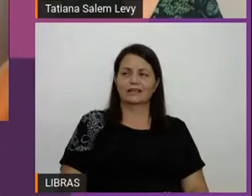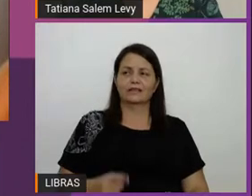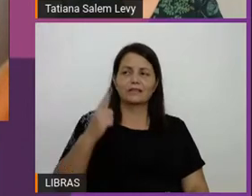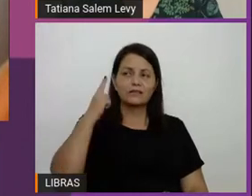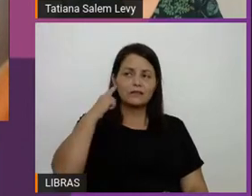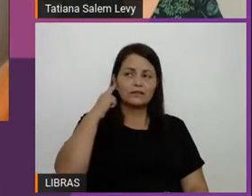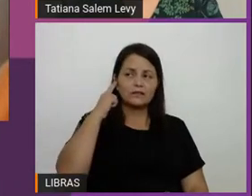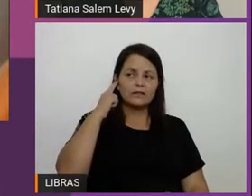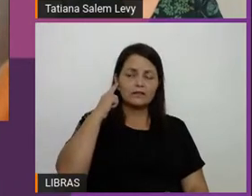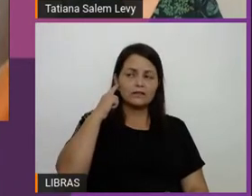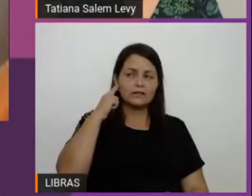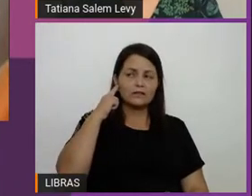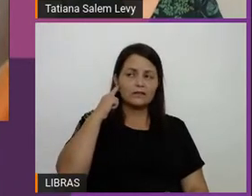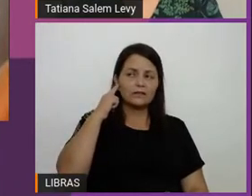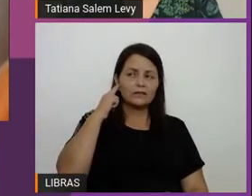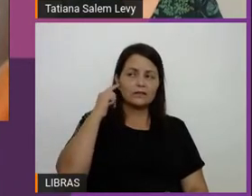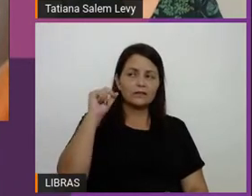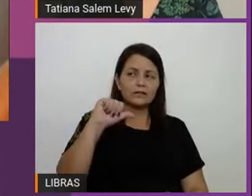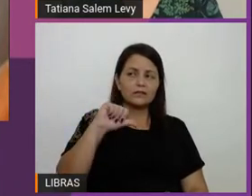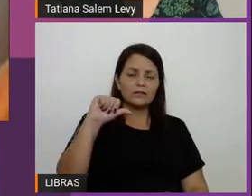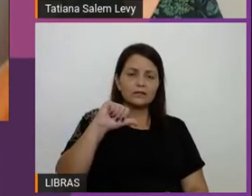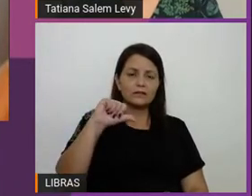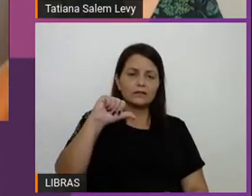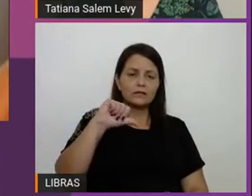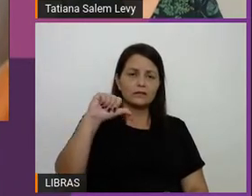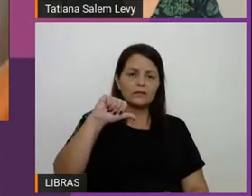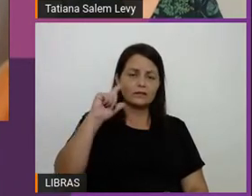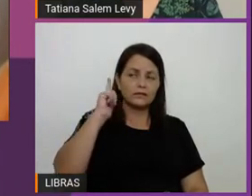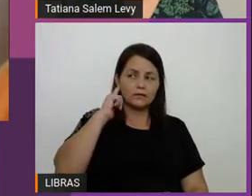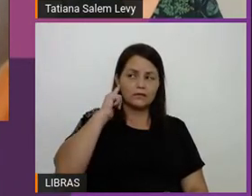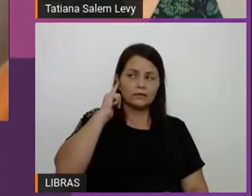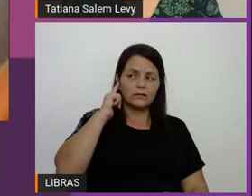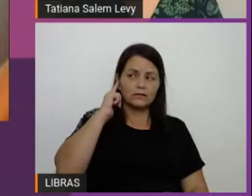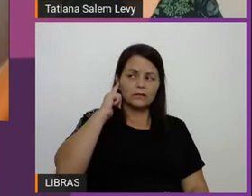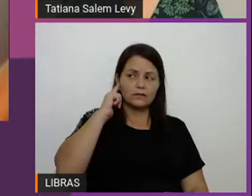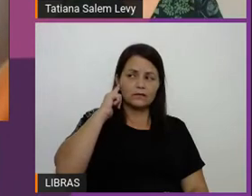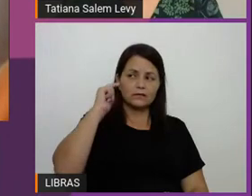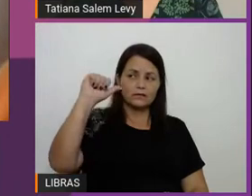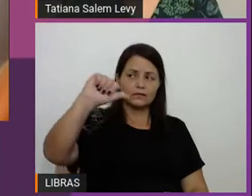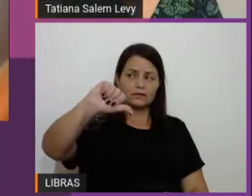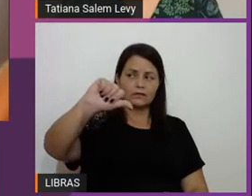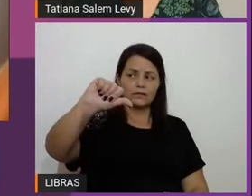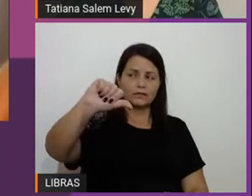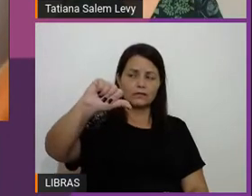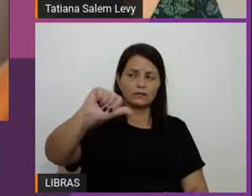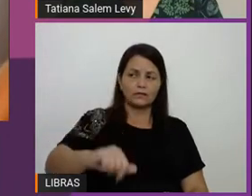aí E aí G1